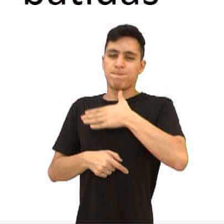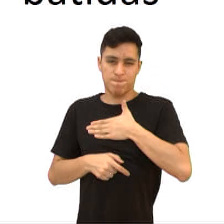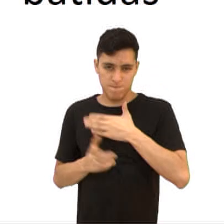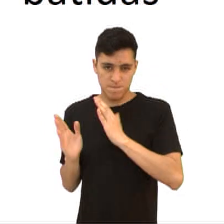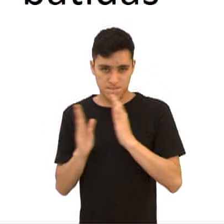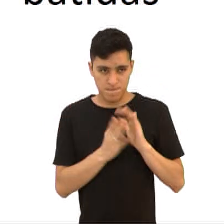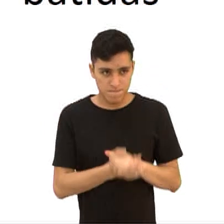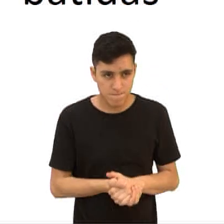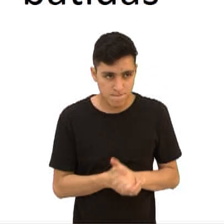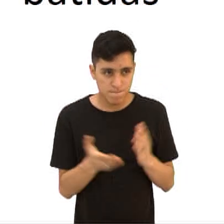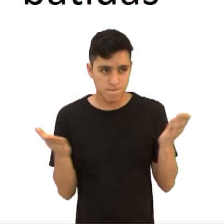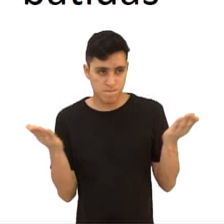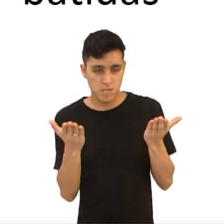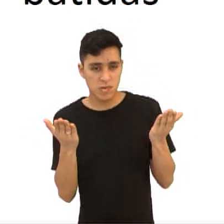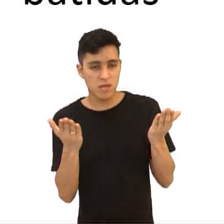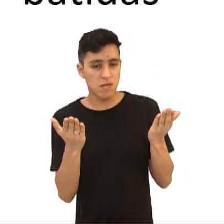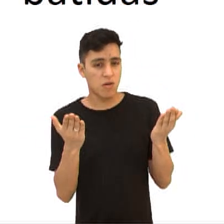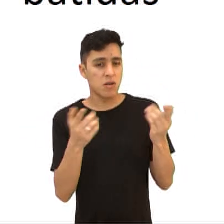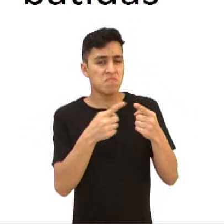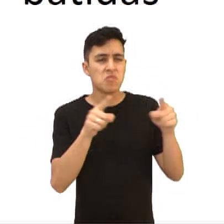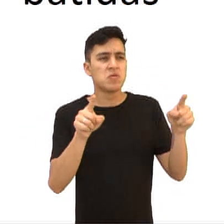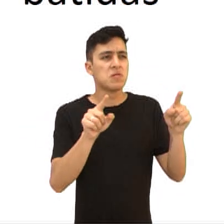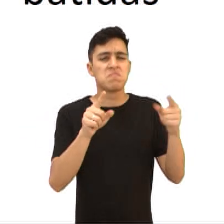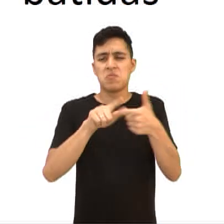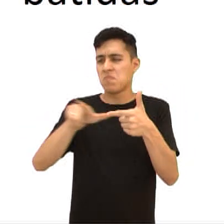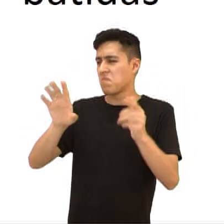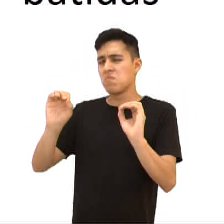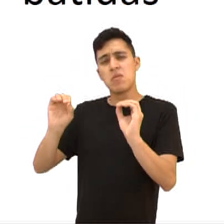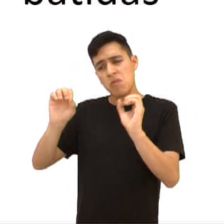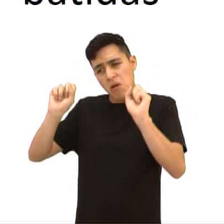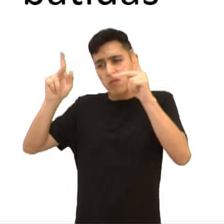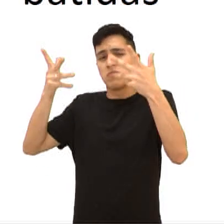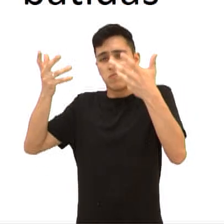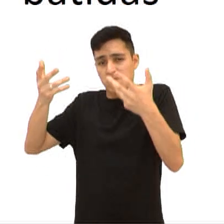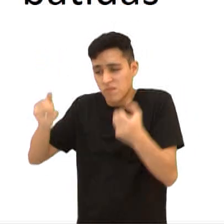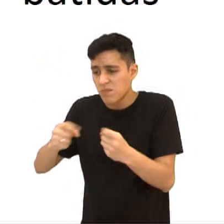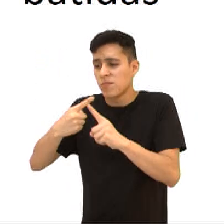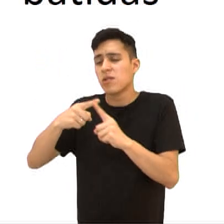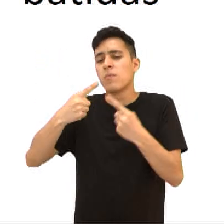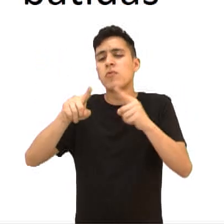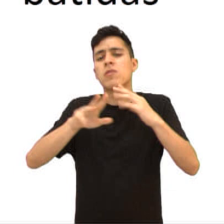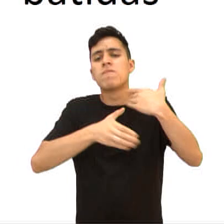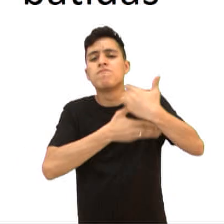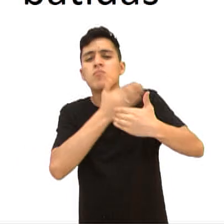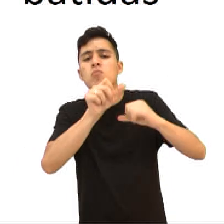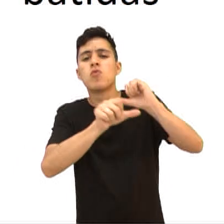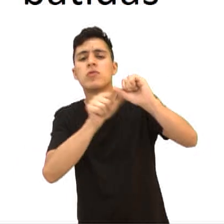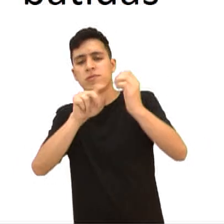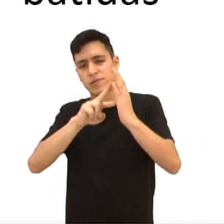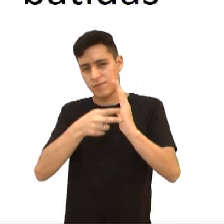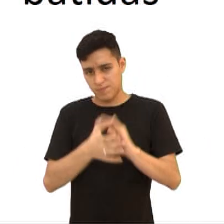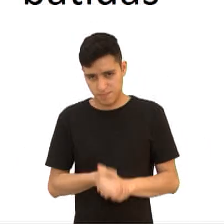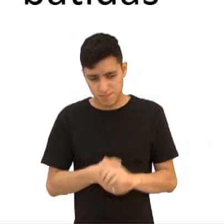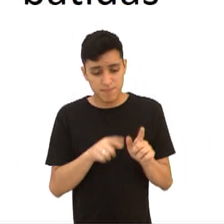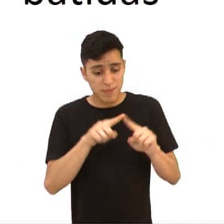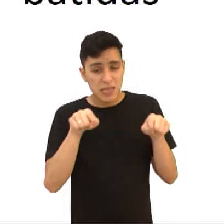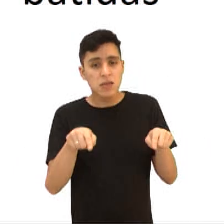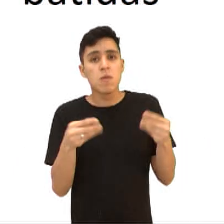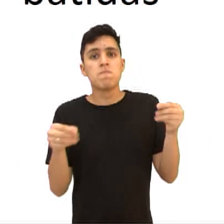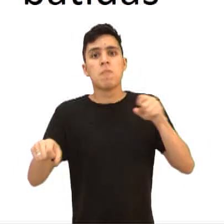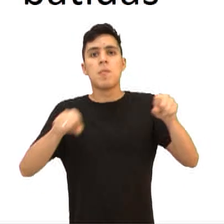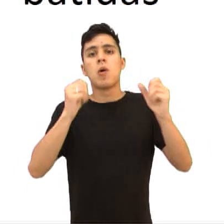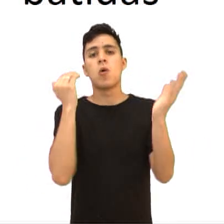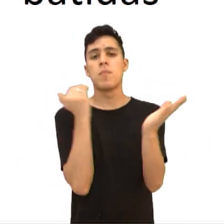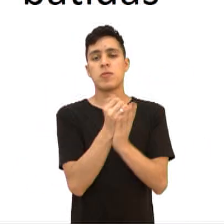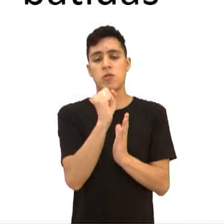gênero musical, não há problema com isso. As coisas ganham diferentes significados ao passar do tempo. mas isso aconteceu a partir da década de 80, com